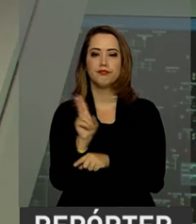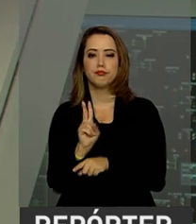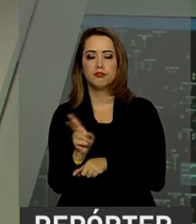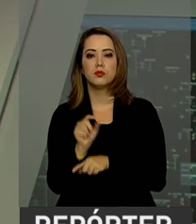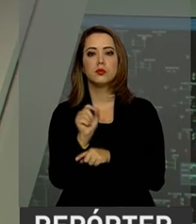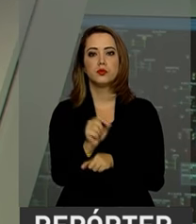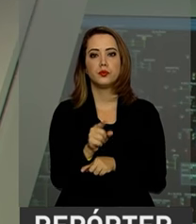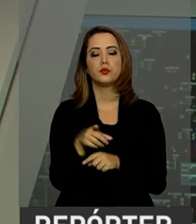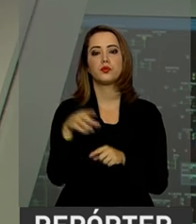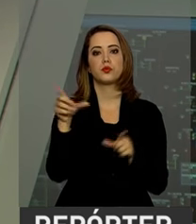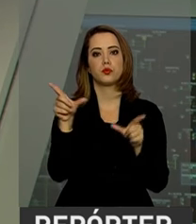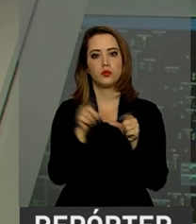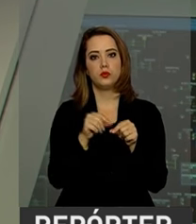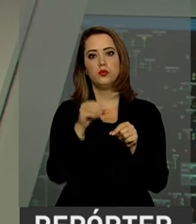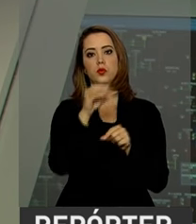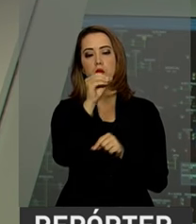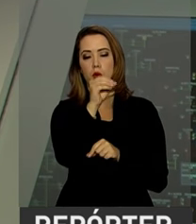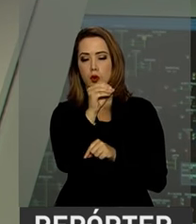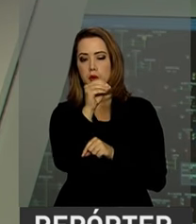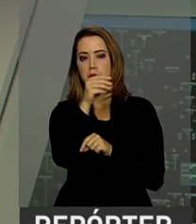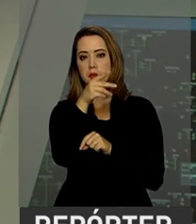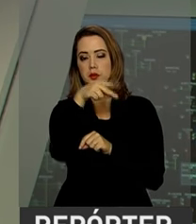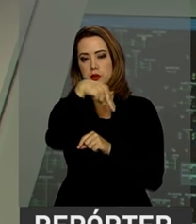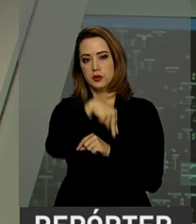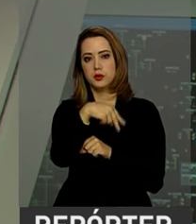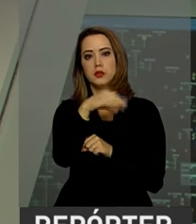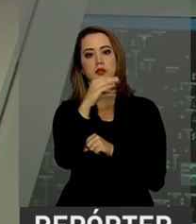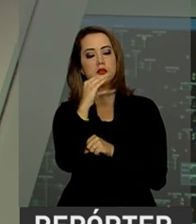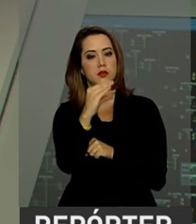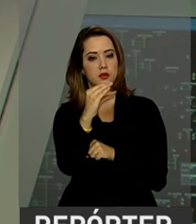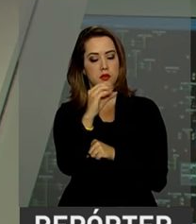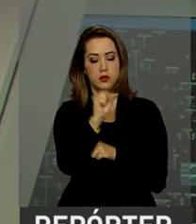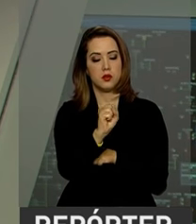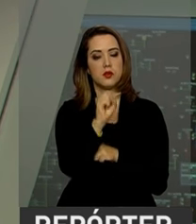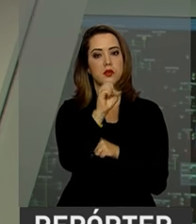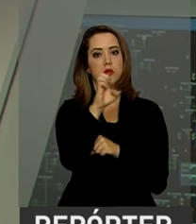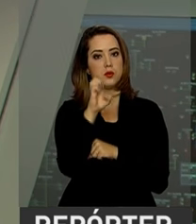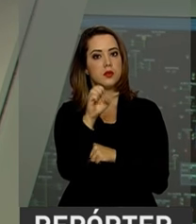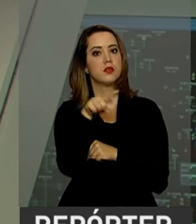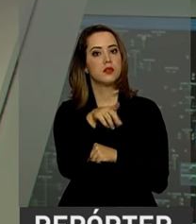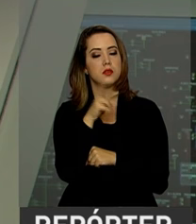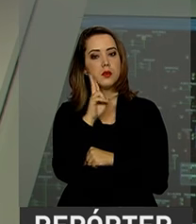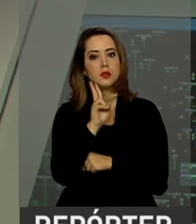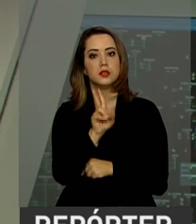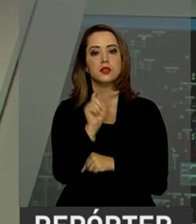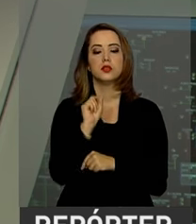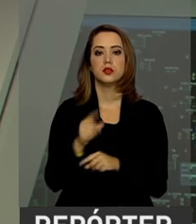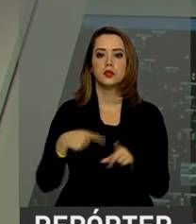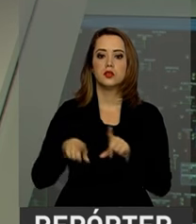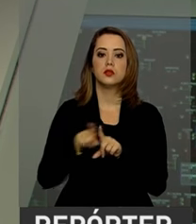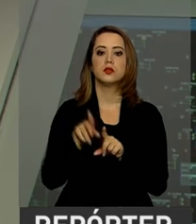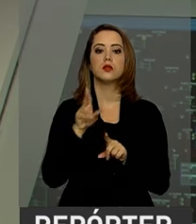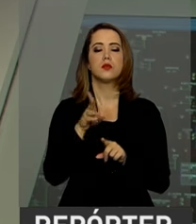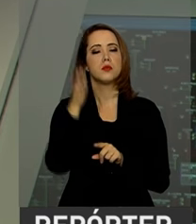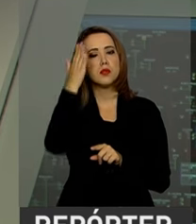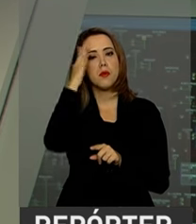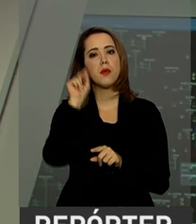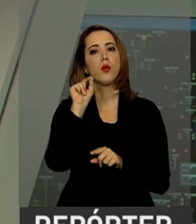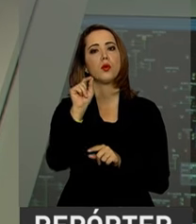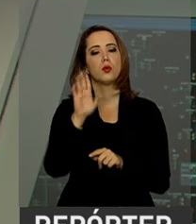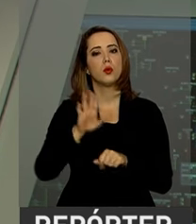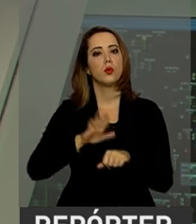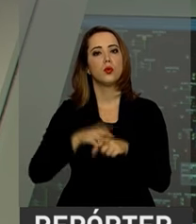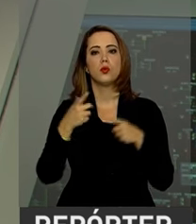o operador nacional do sistema elétrico. Por meio daqueles monitores, é possível acompanhar as regiões com maior produção e consumo de